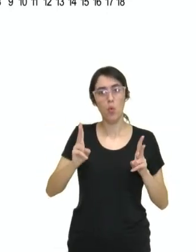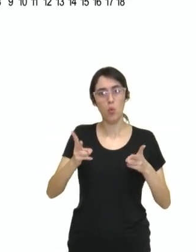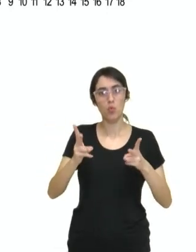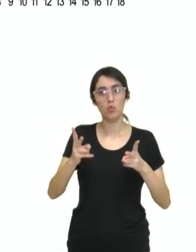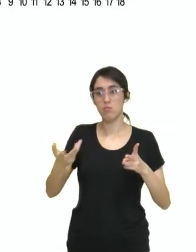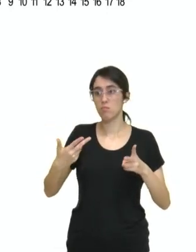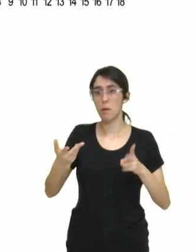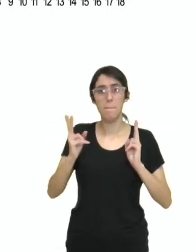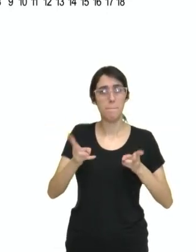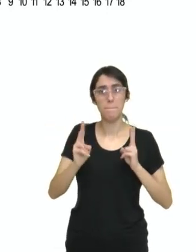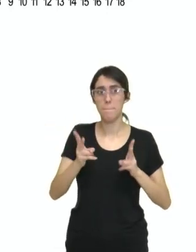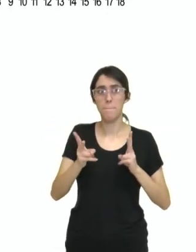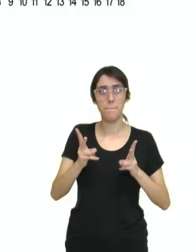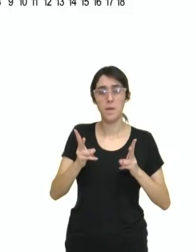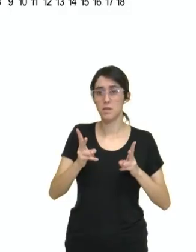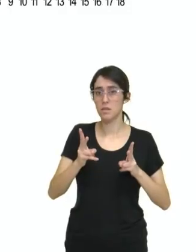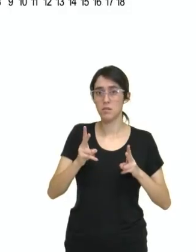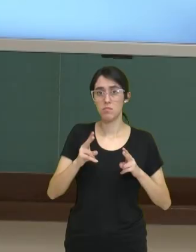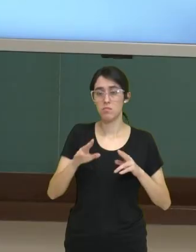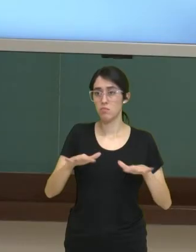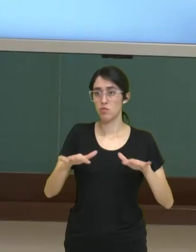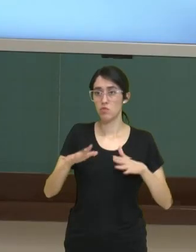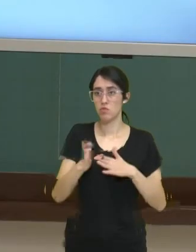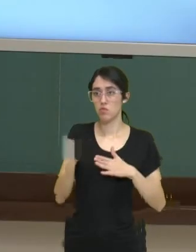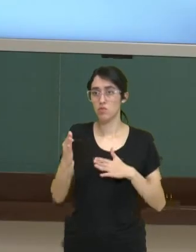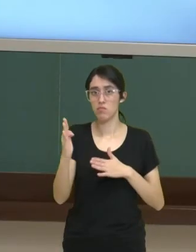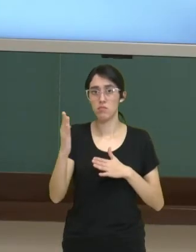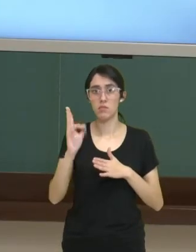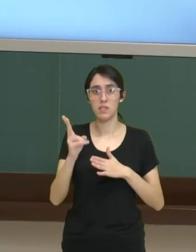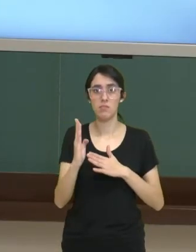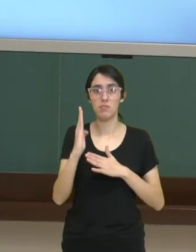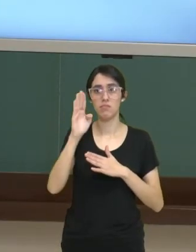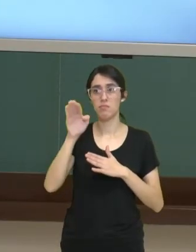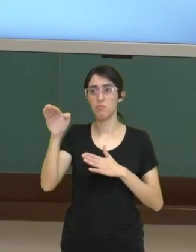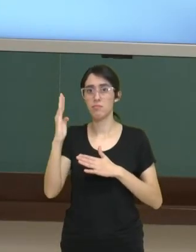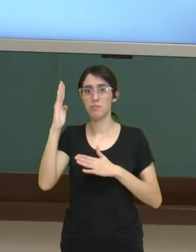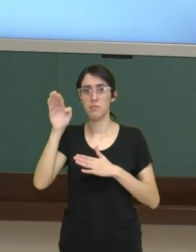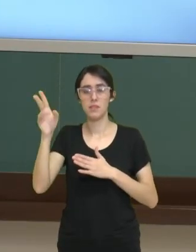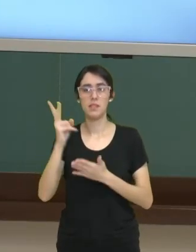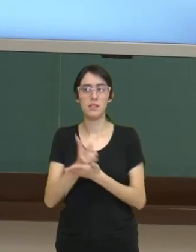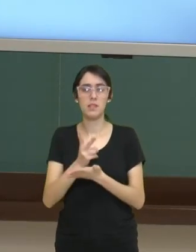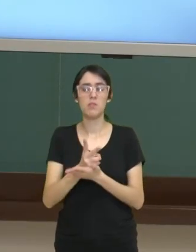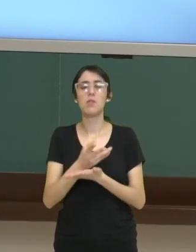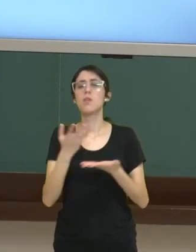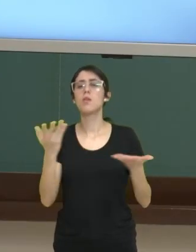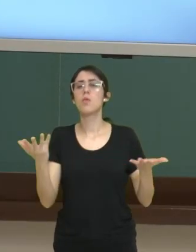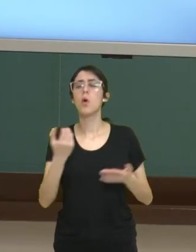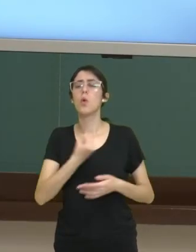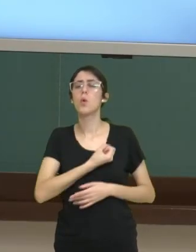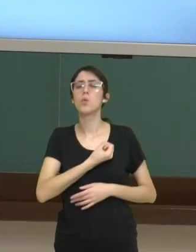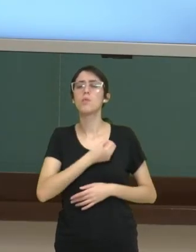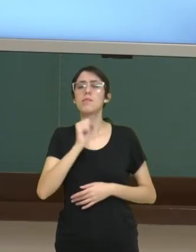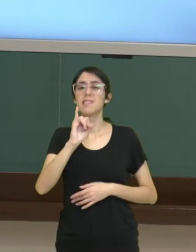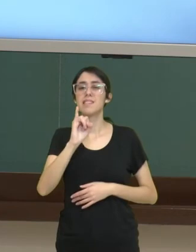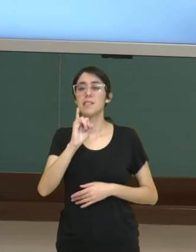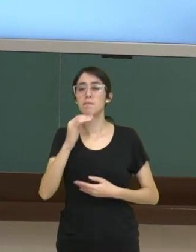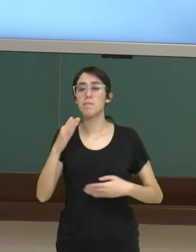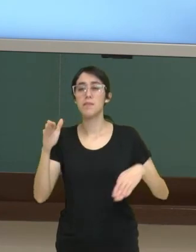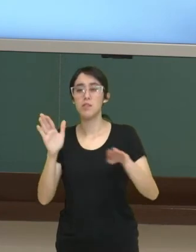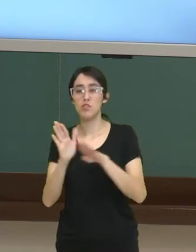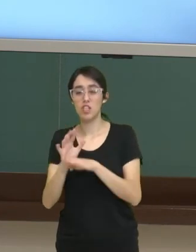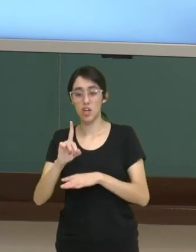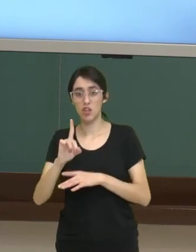mesma trajetória, qual será a coordenada que ele vai ter? 18 segundos